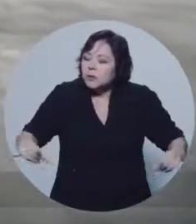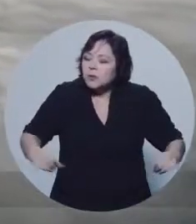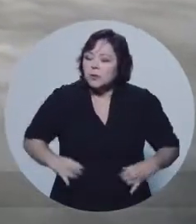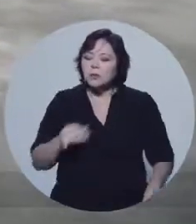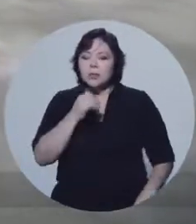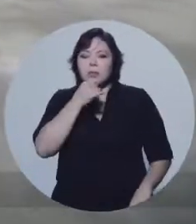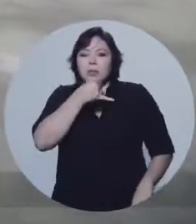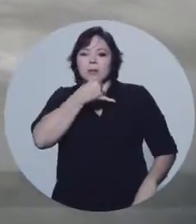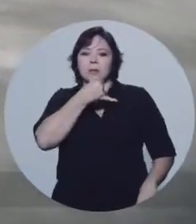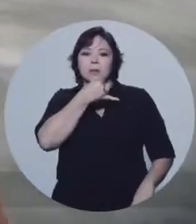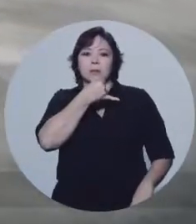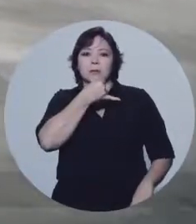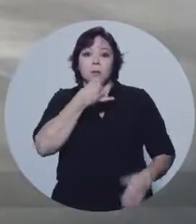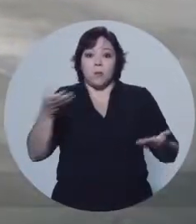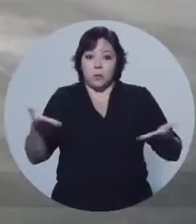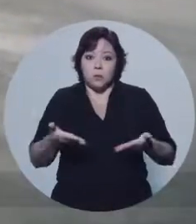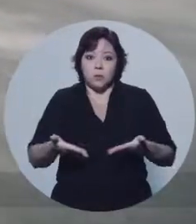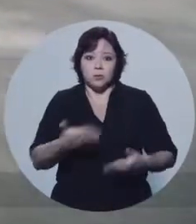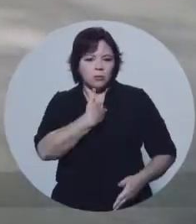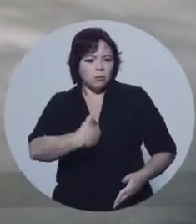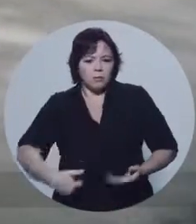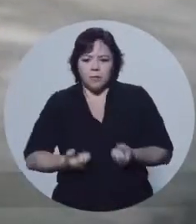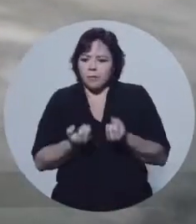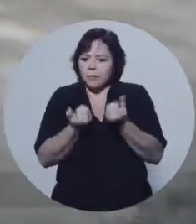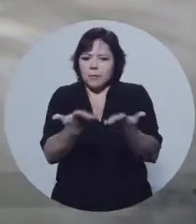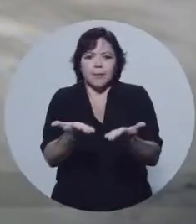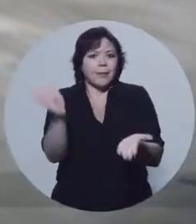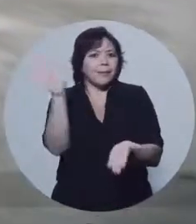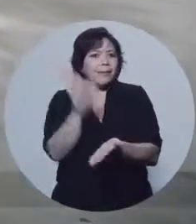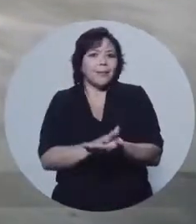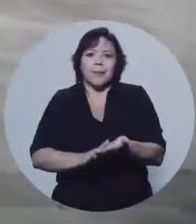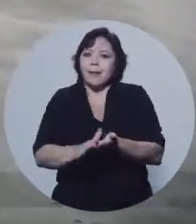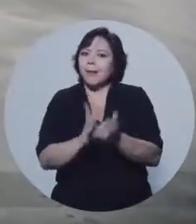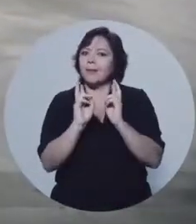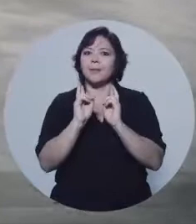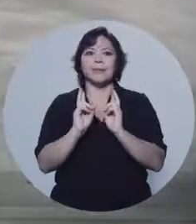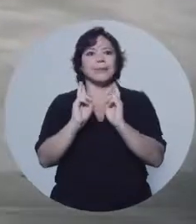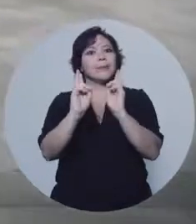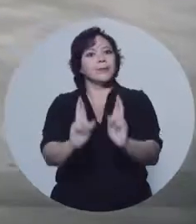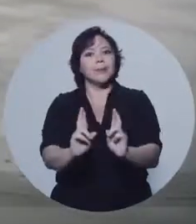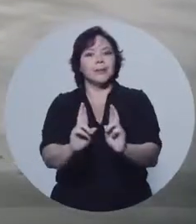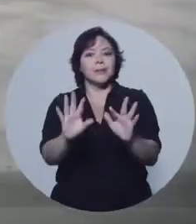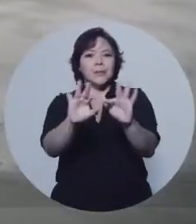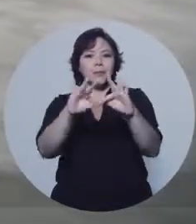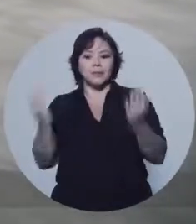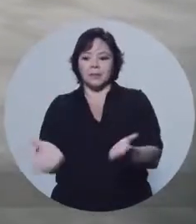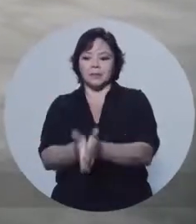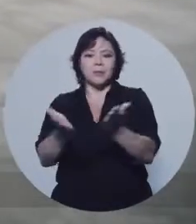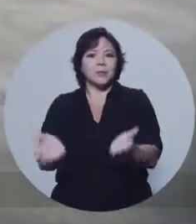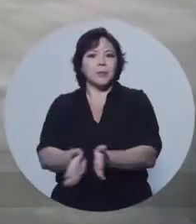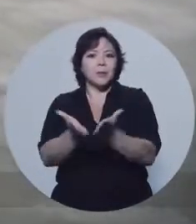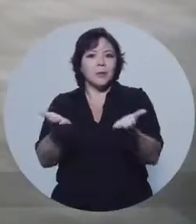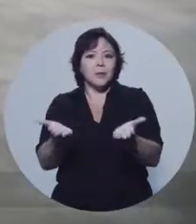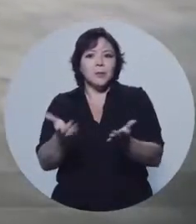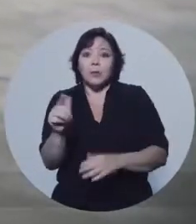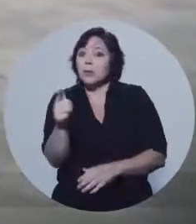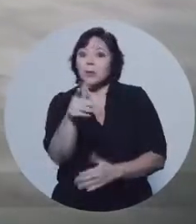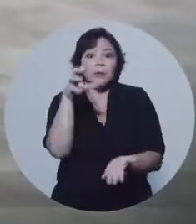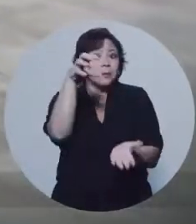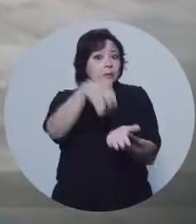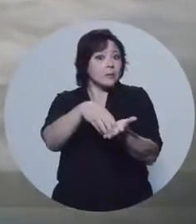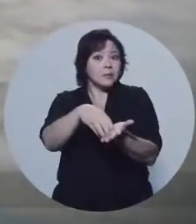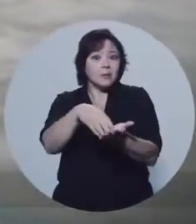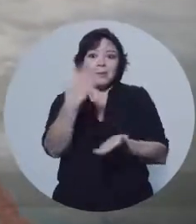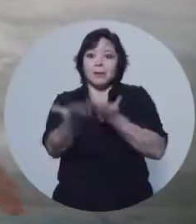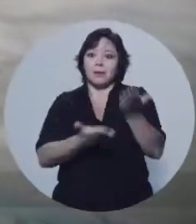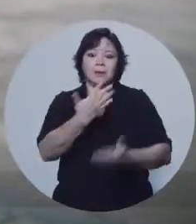triste realidade. Hoje, o estado não oferece nenhuma esperança para as famílias mais pobres. Não existe um